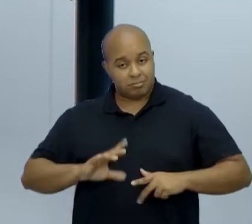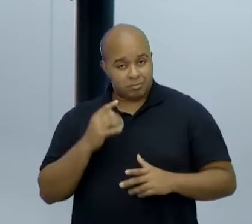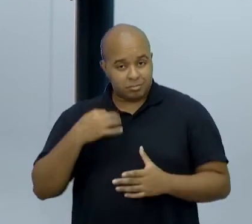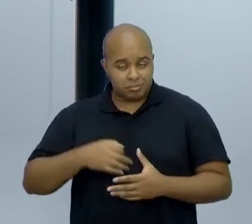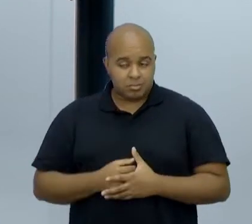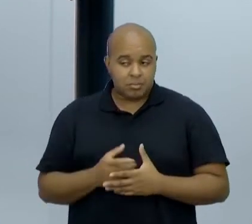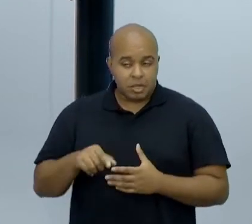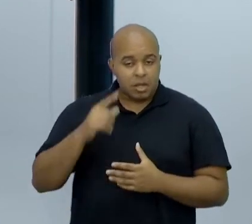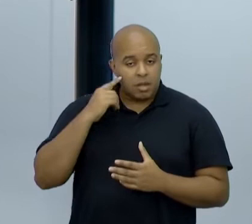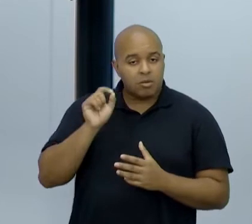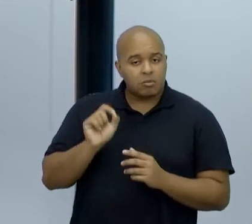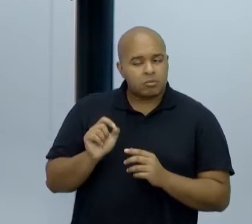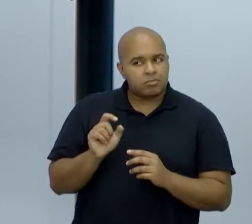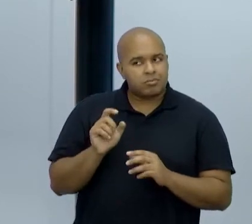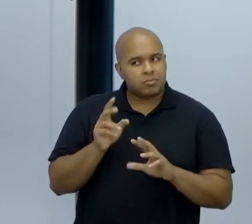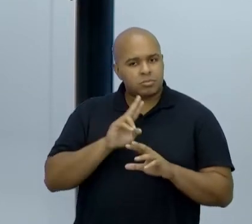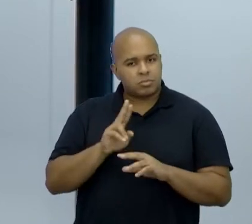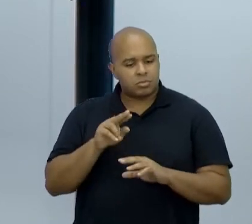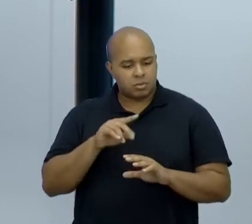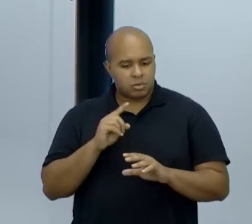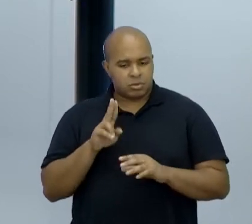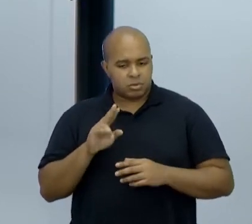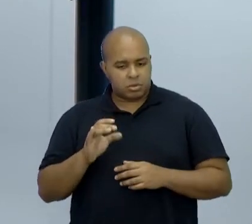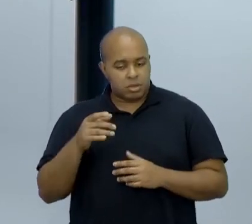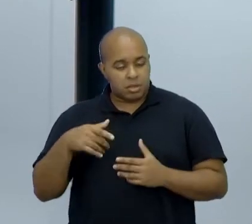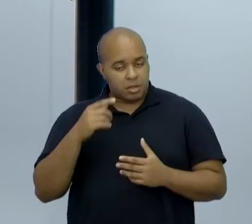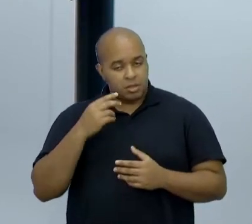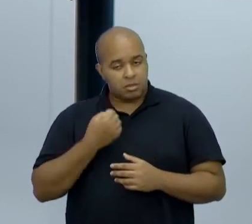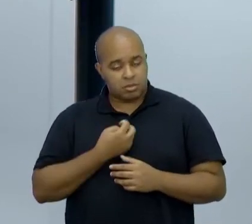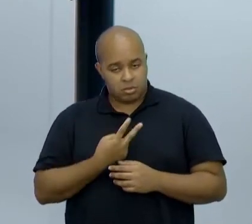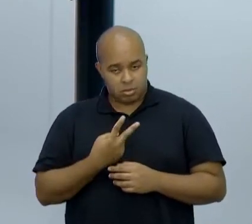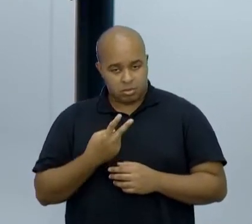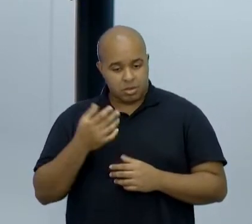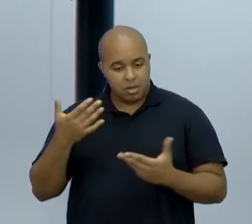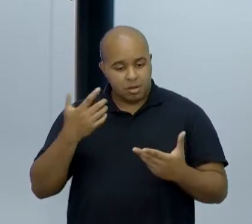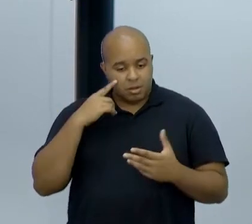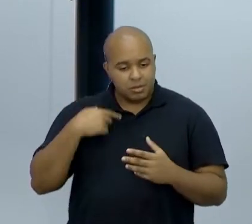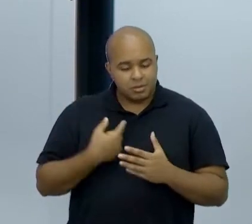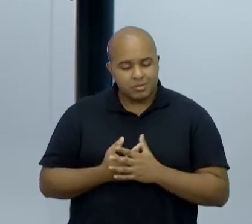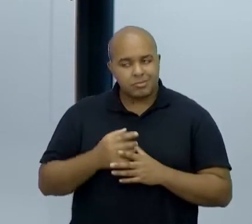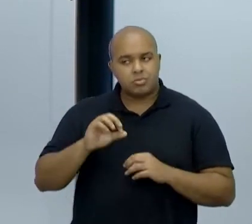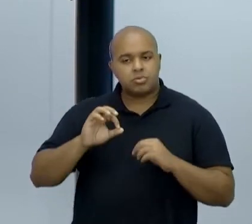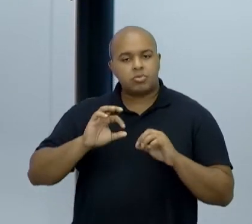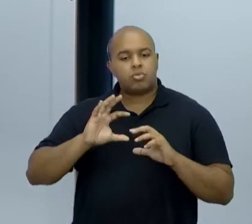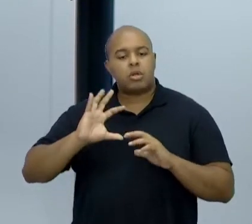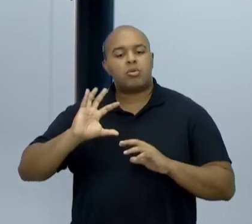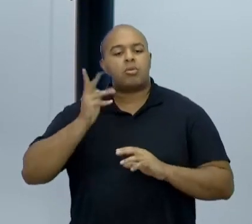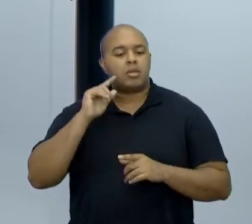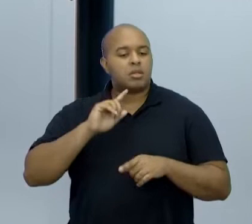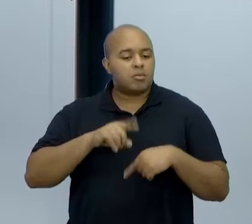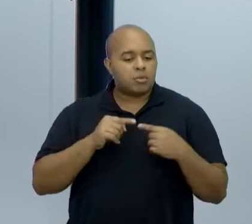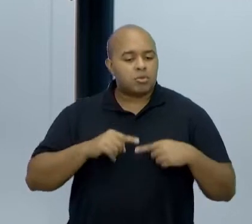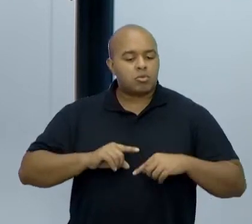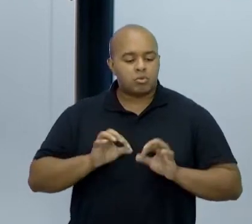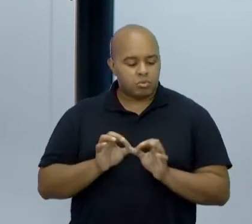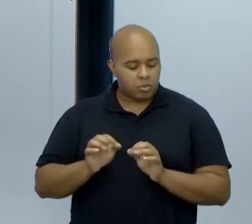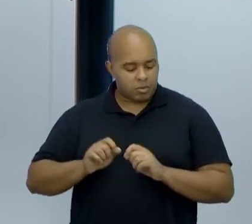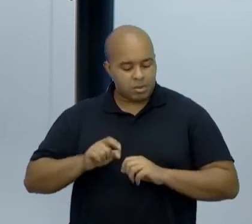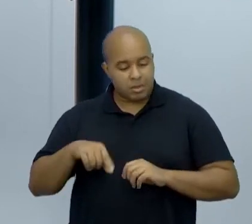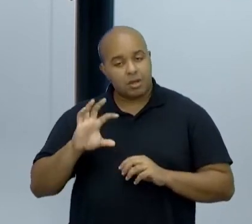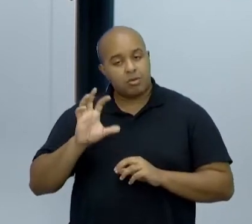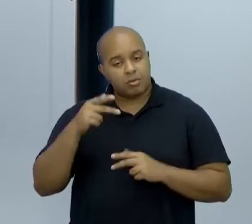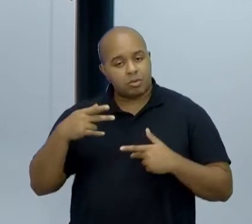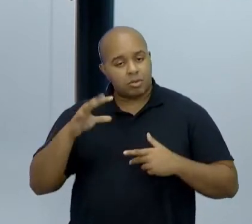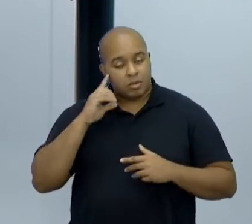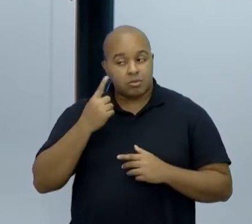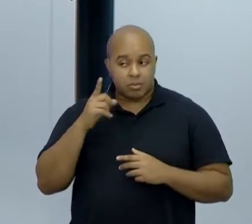tá? Que é o nome da nossa unidade curricular 2 agora. E as consequências dessas ações humanas. E